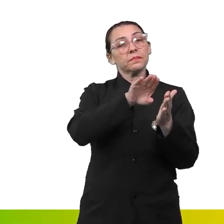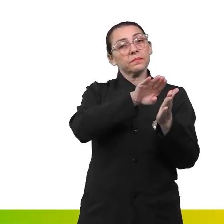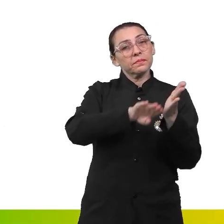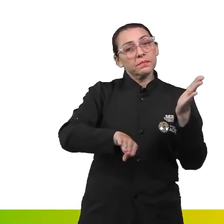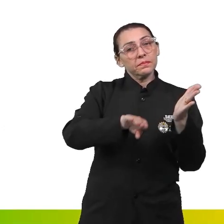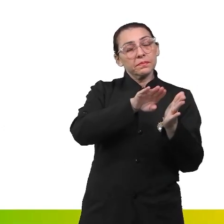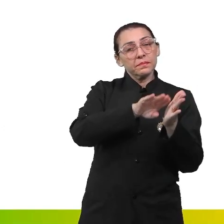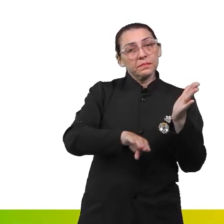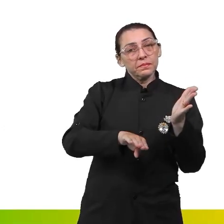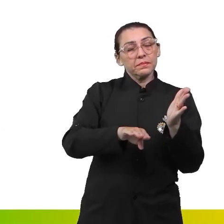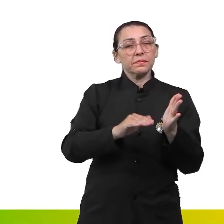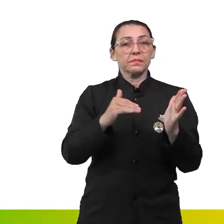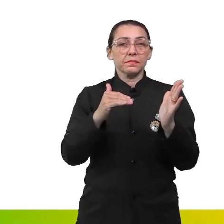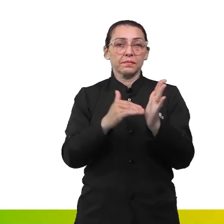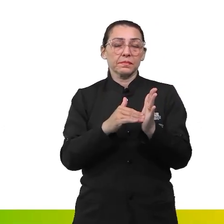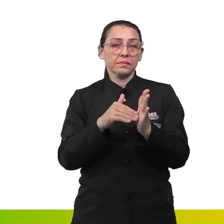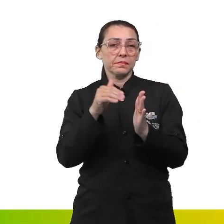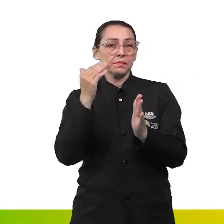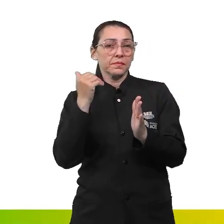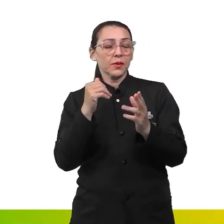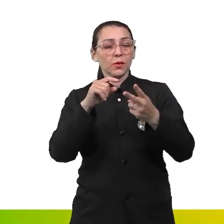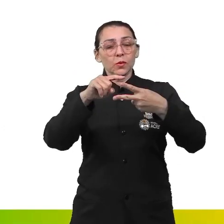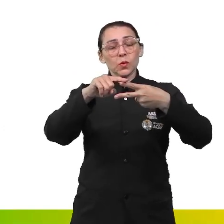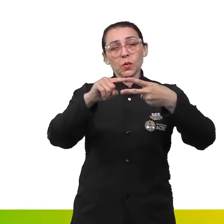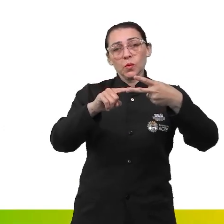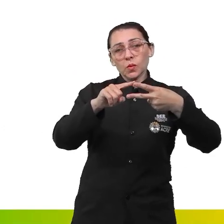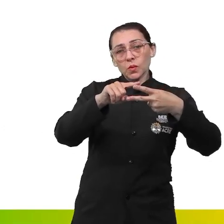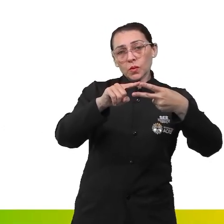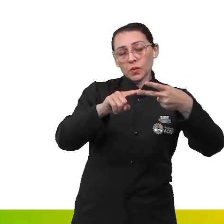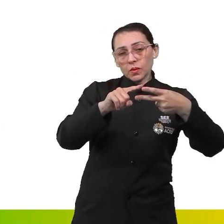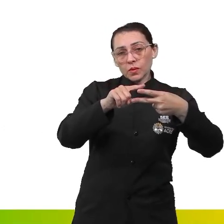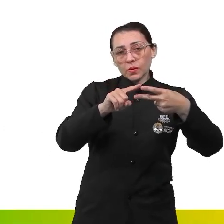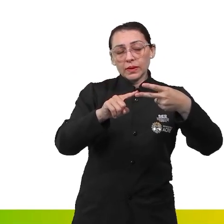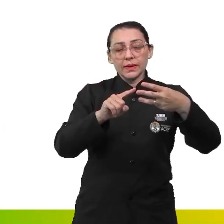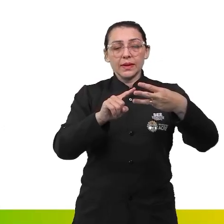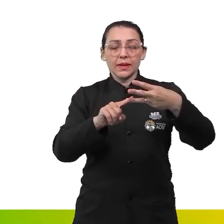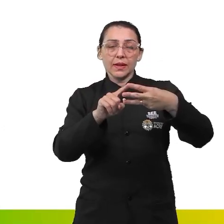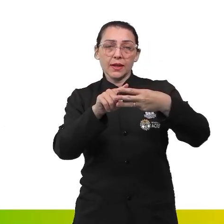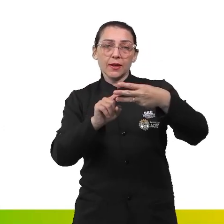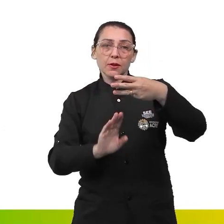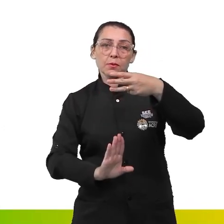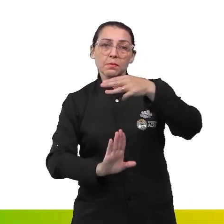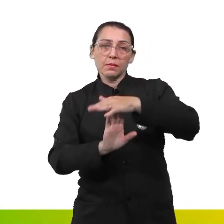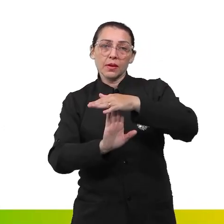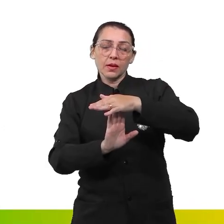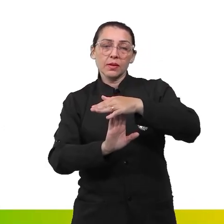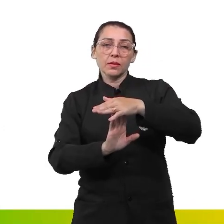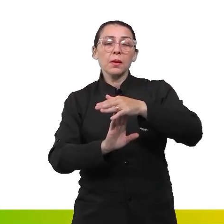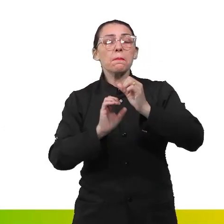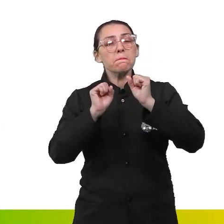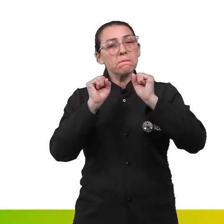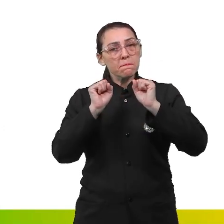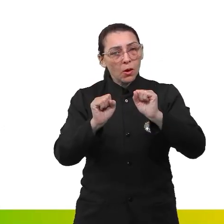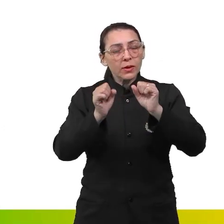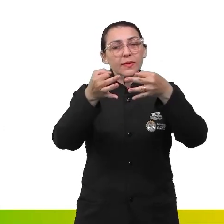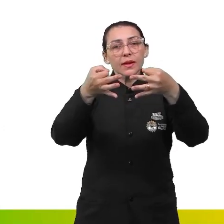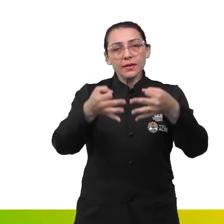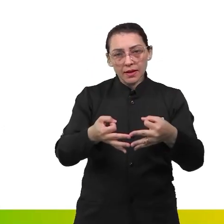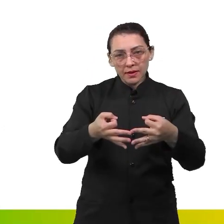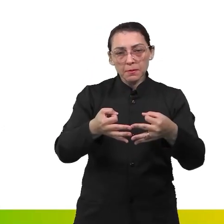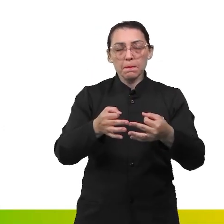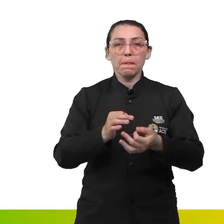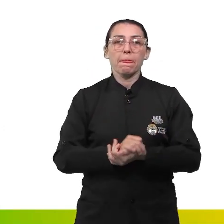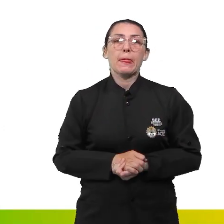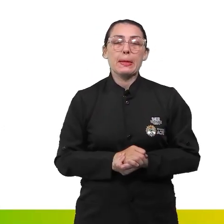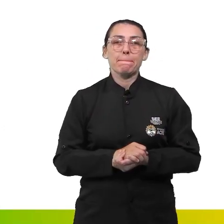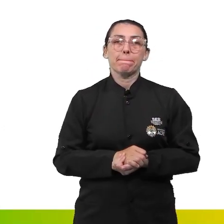eliminadas, até você ficar entre 2 aí, 3 no máximo, alternativas que podem ser a